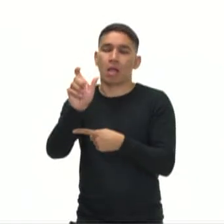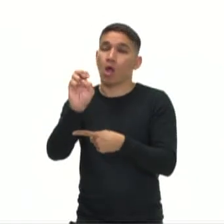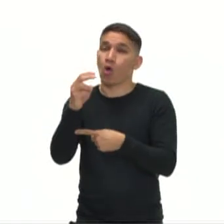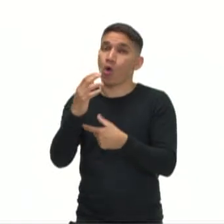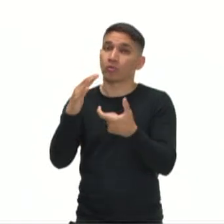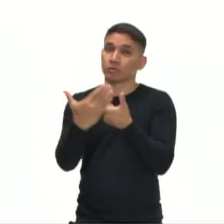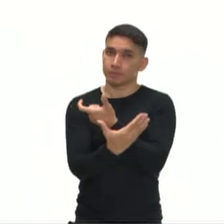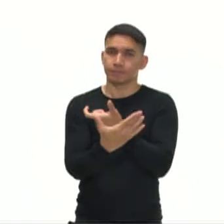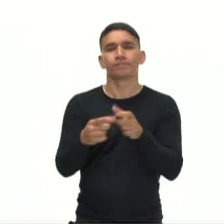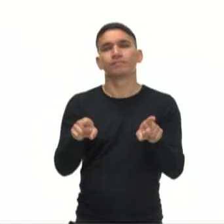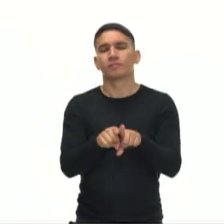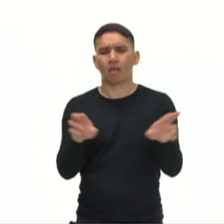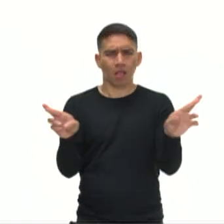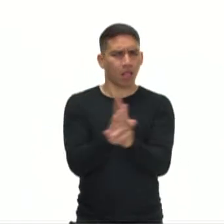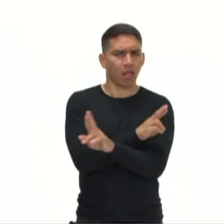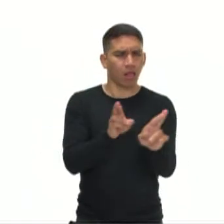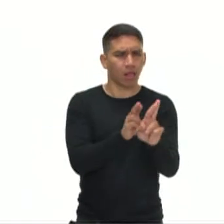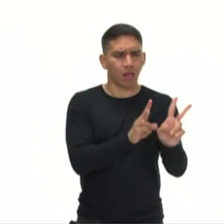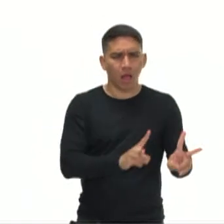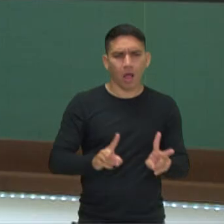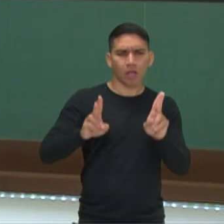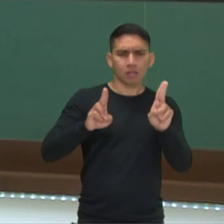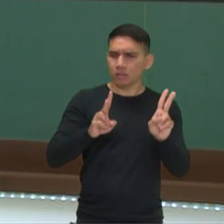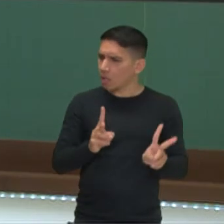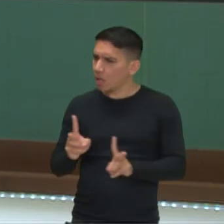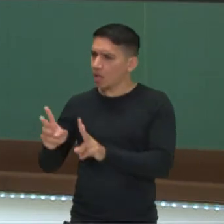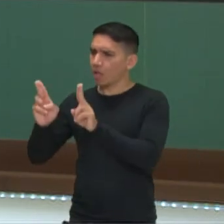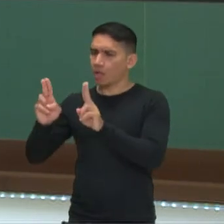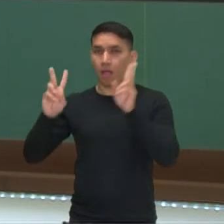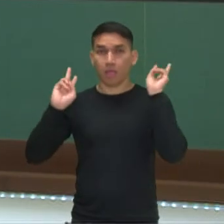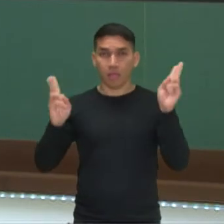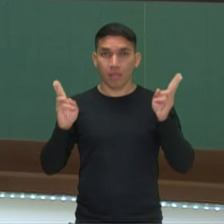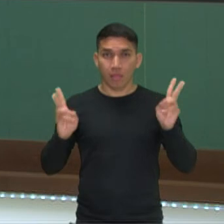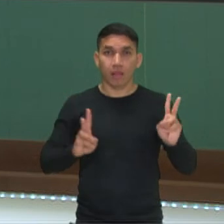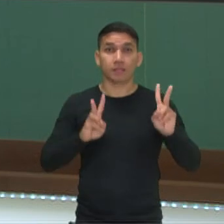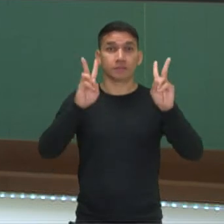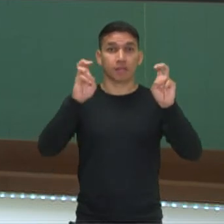expressão. Relacionar textos com a mesma temática.